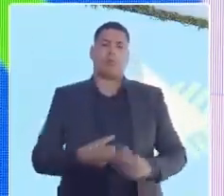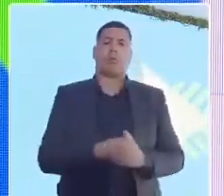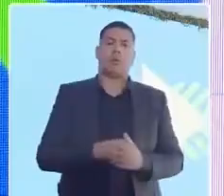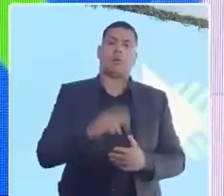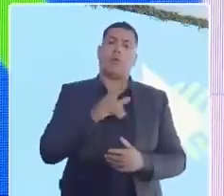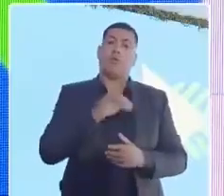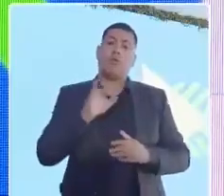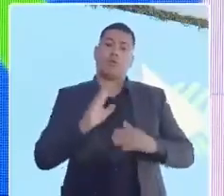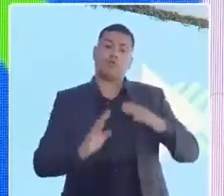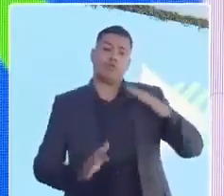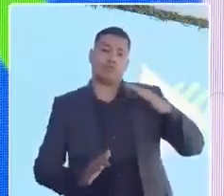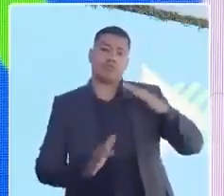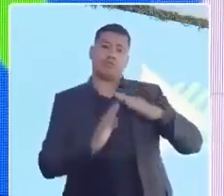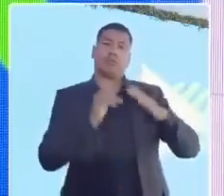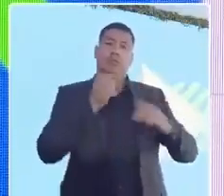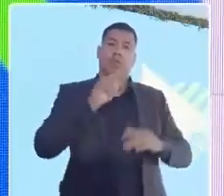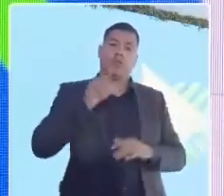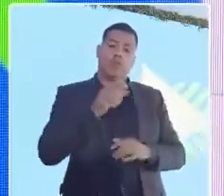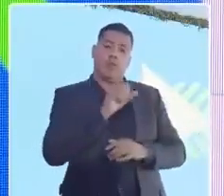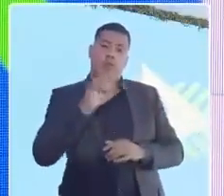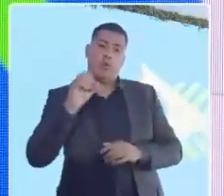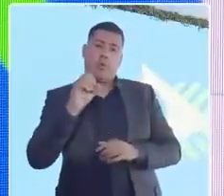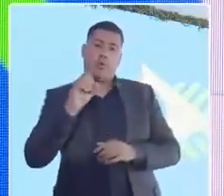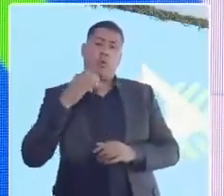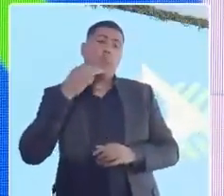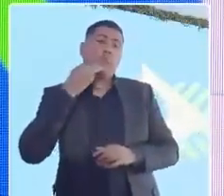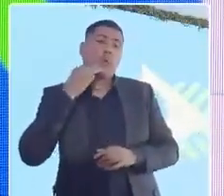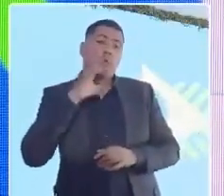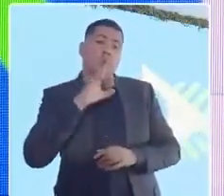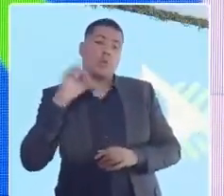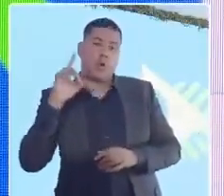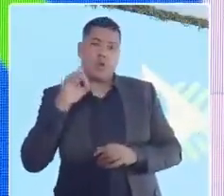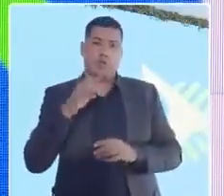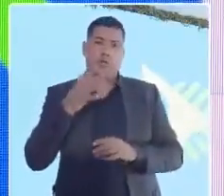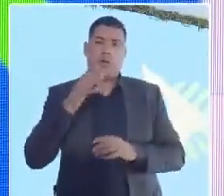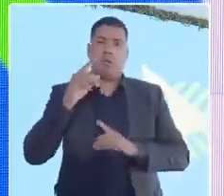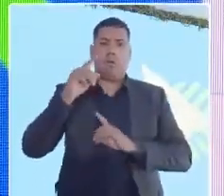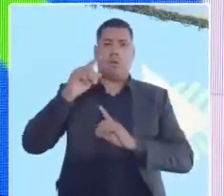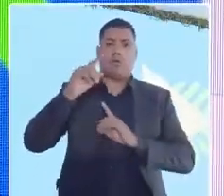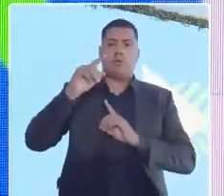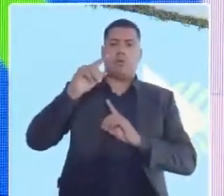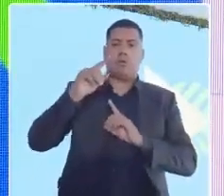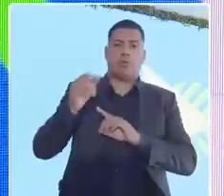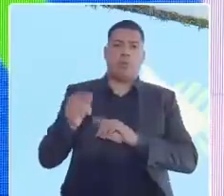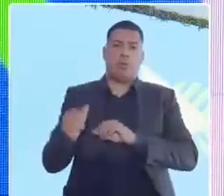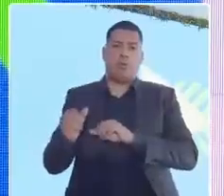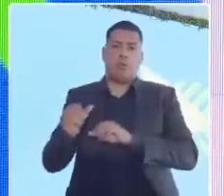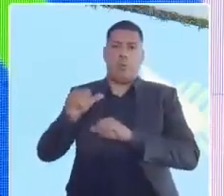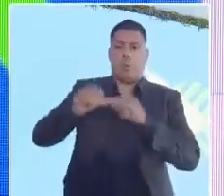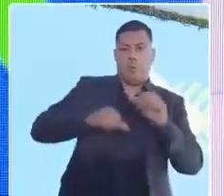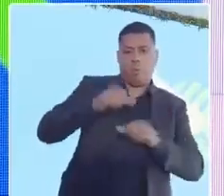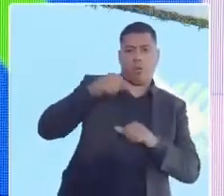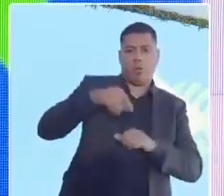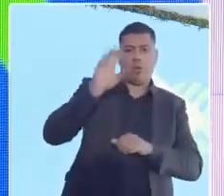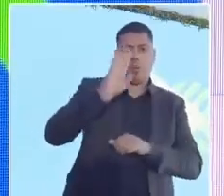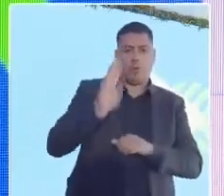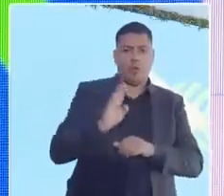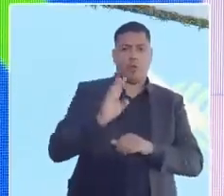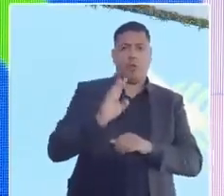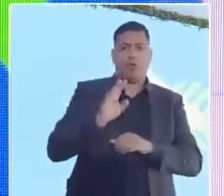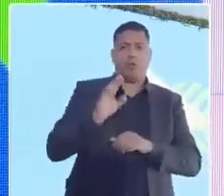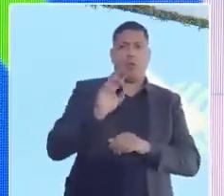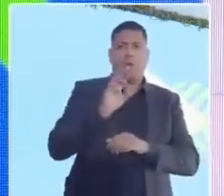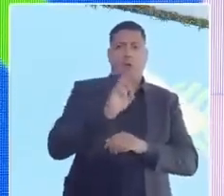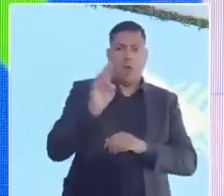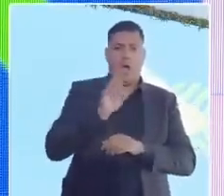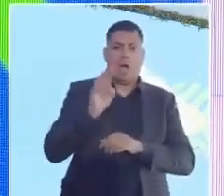em Dólares em Reais estamos falando 40 bilhões o setor privado é o maior cliente de